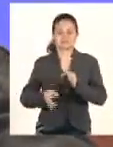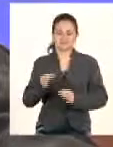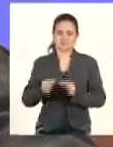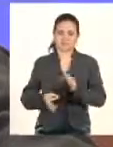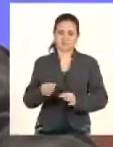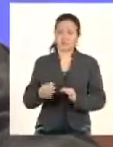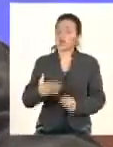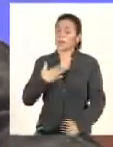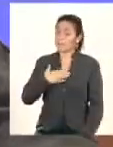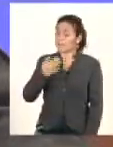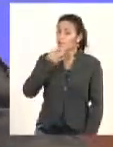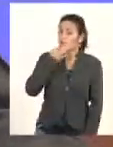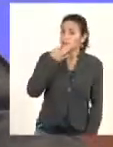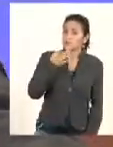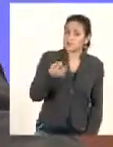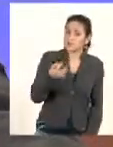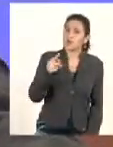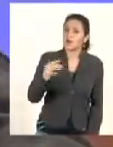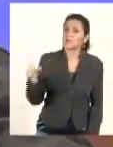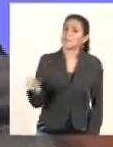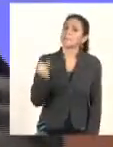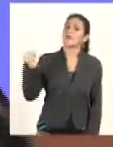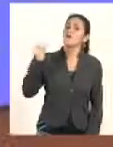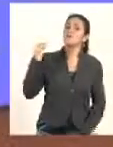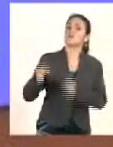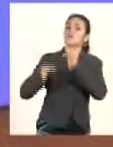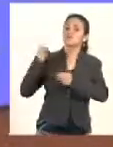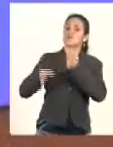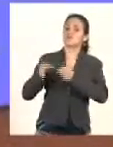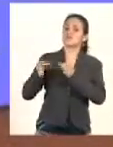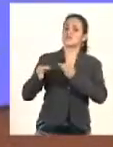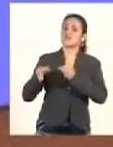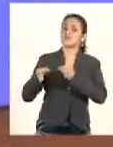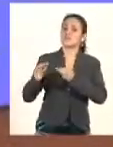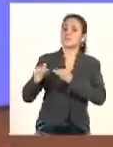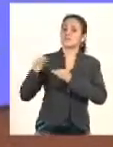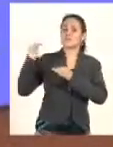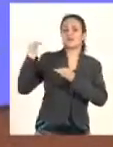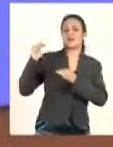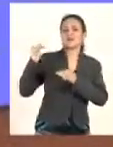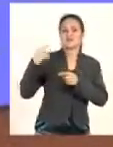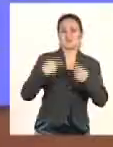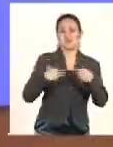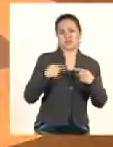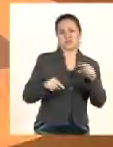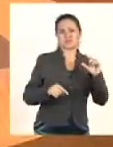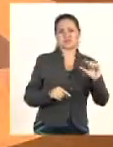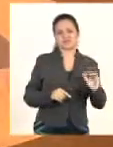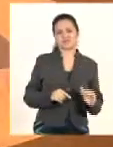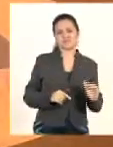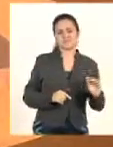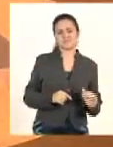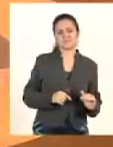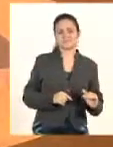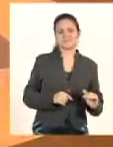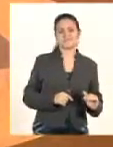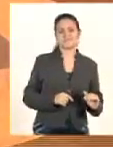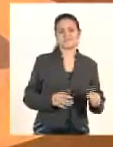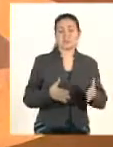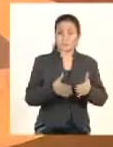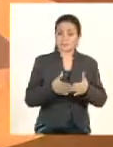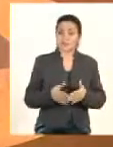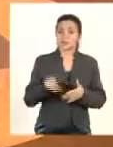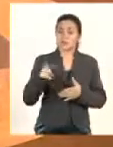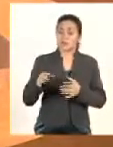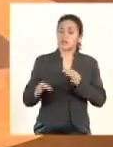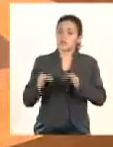teria e teve muito mais destaque como jurista do que como político. E pedi a ele, como jurista, que fosse